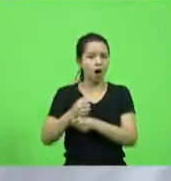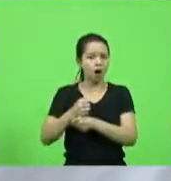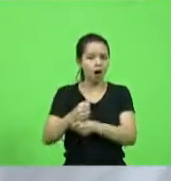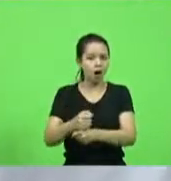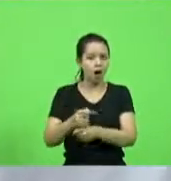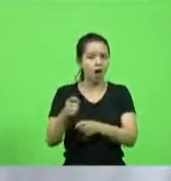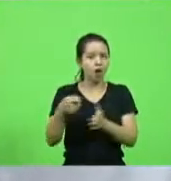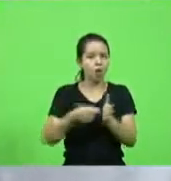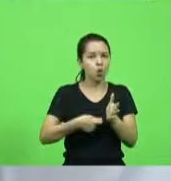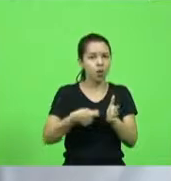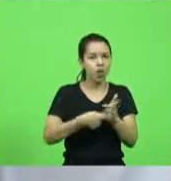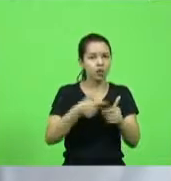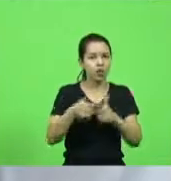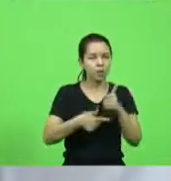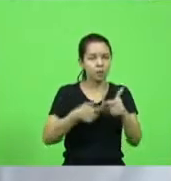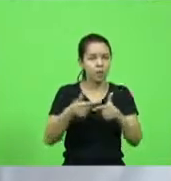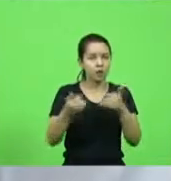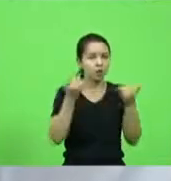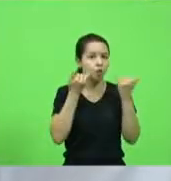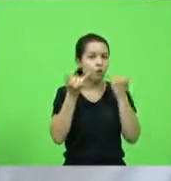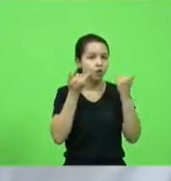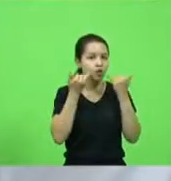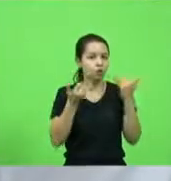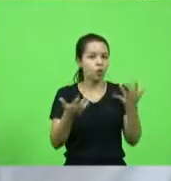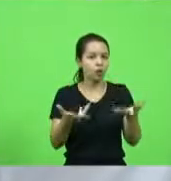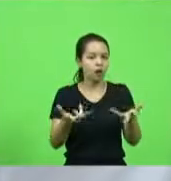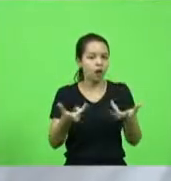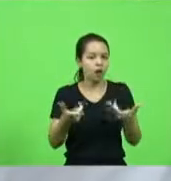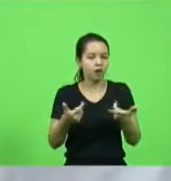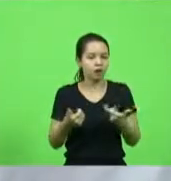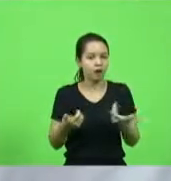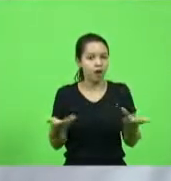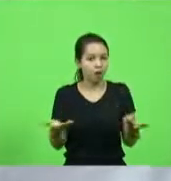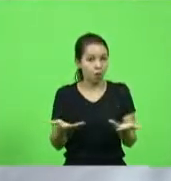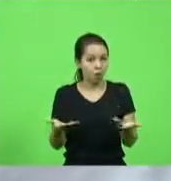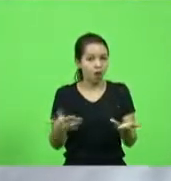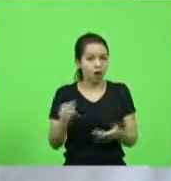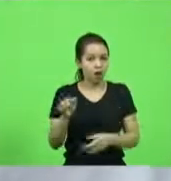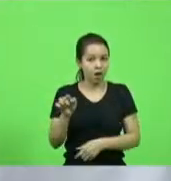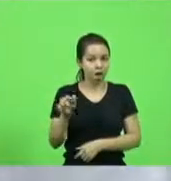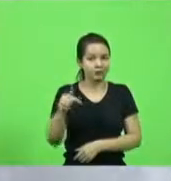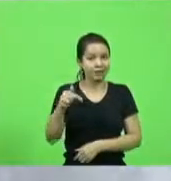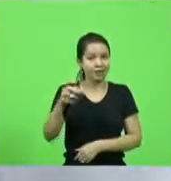qualidade. Ele completou agora recentemente 70 anos de idade